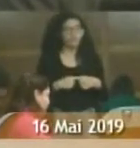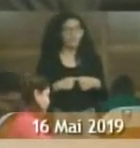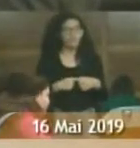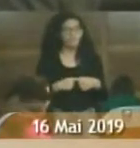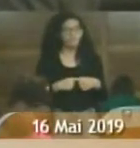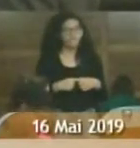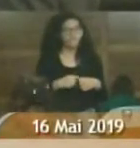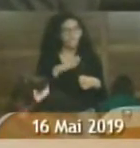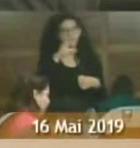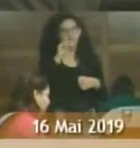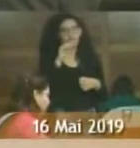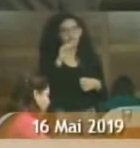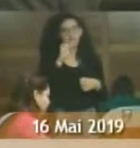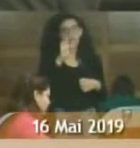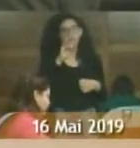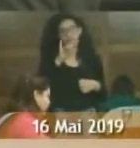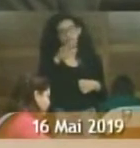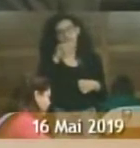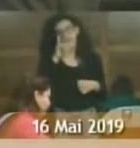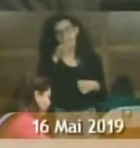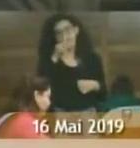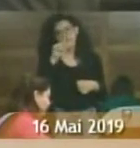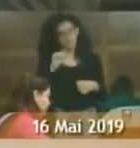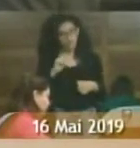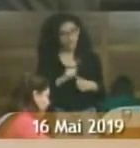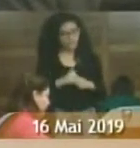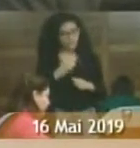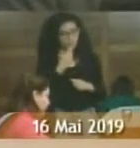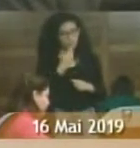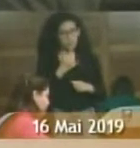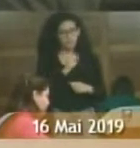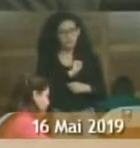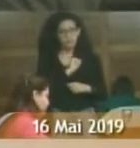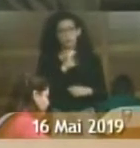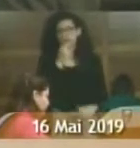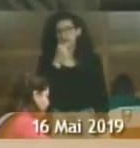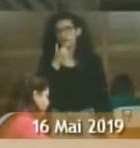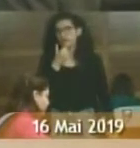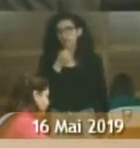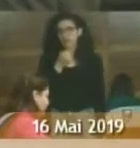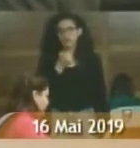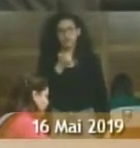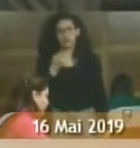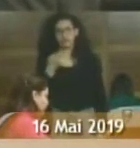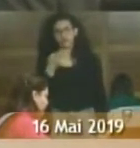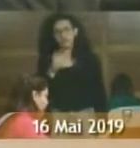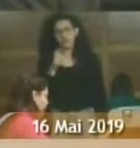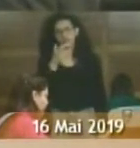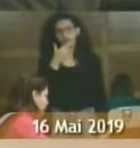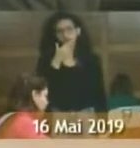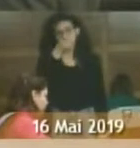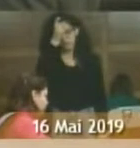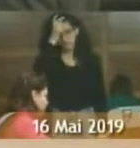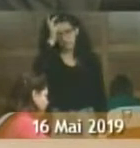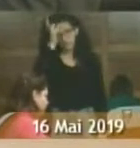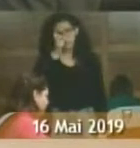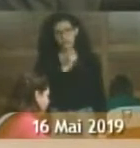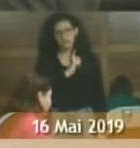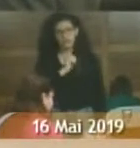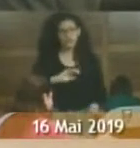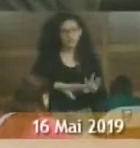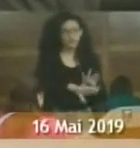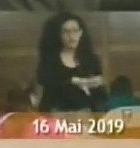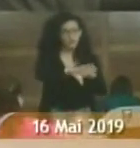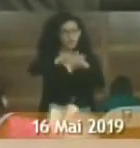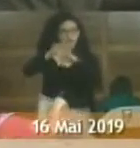onde tem aulas de hidroginástica, bairro São Bento. Indicação número 715, indicando ao prefeito municipal a colocação de grade de ferro